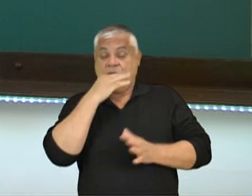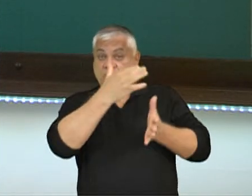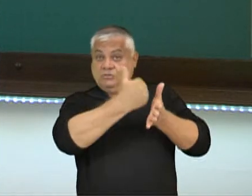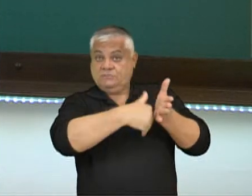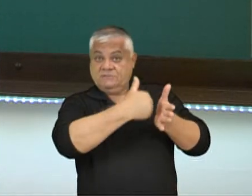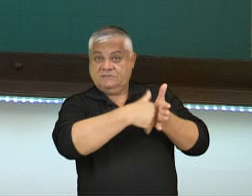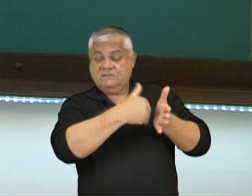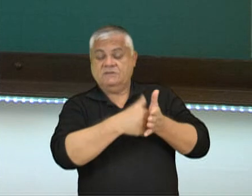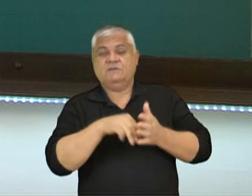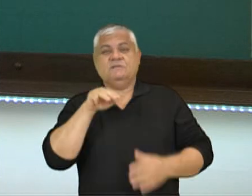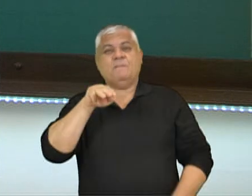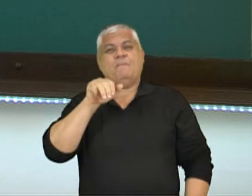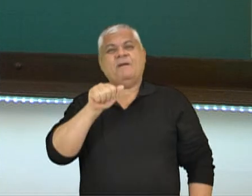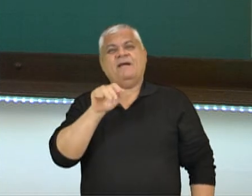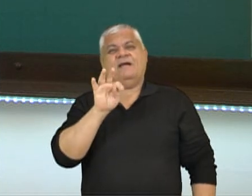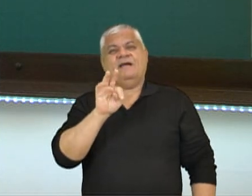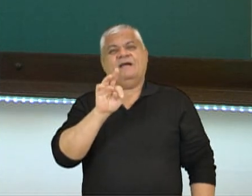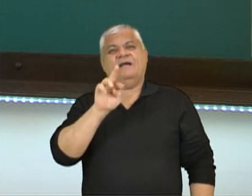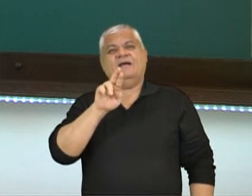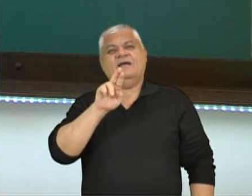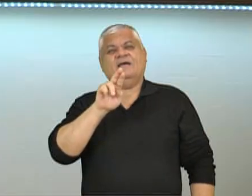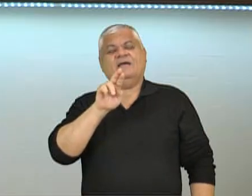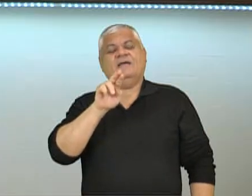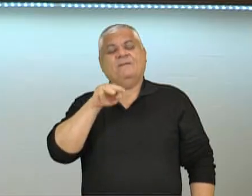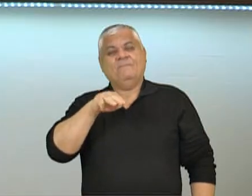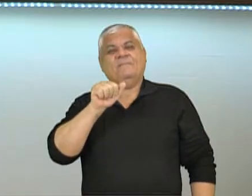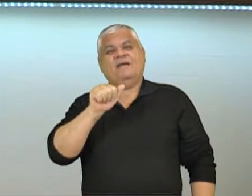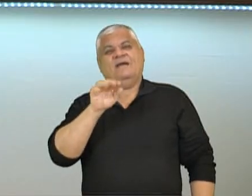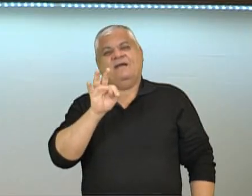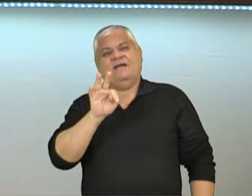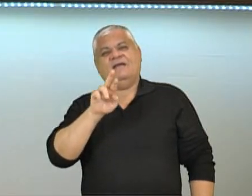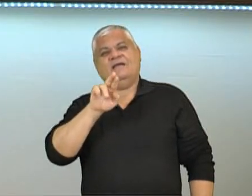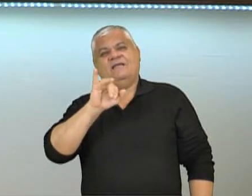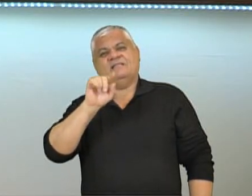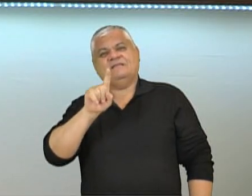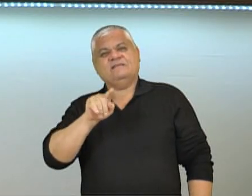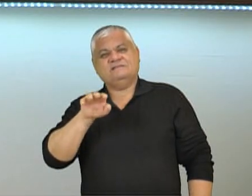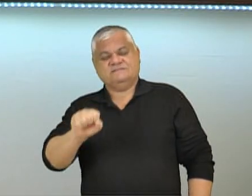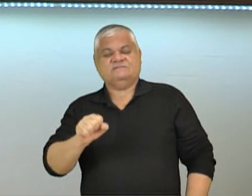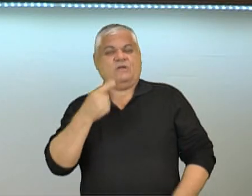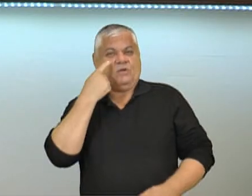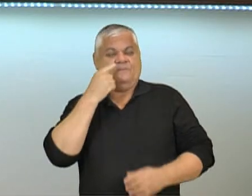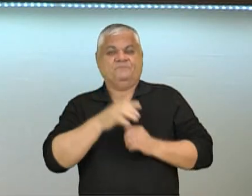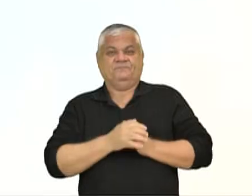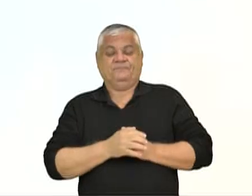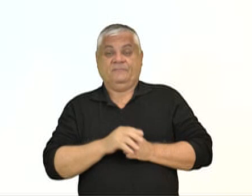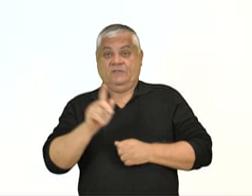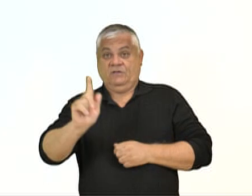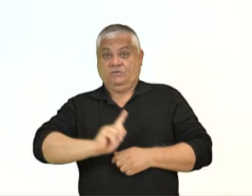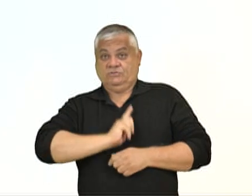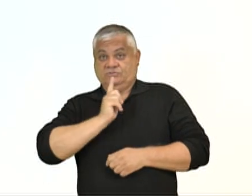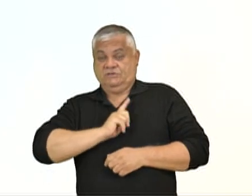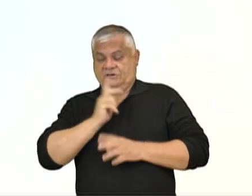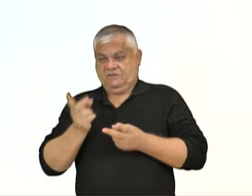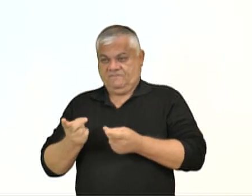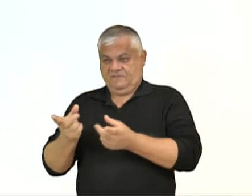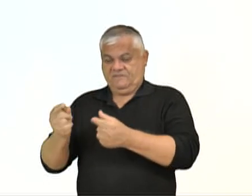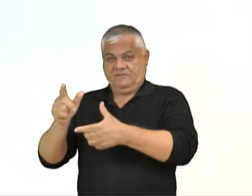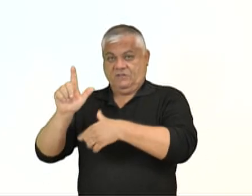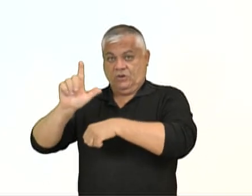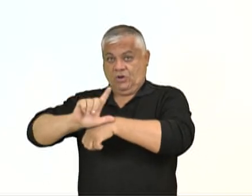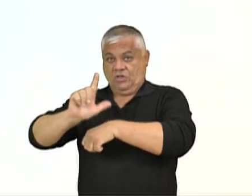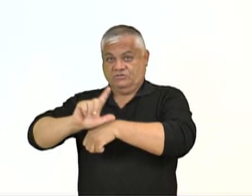de matrizes. Acompanhe a seguinte situação. O gerente de vendas de uma